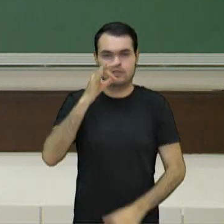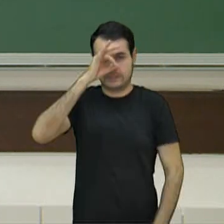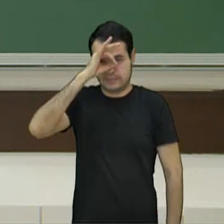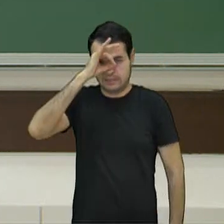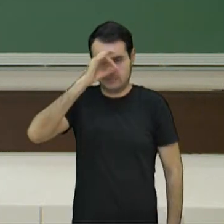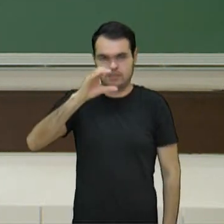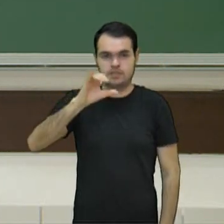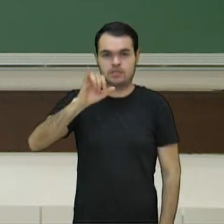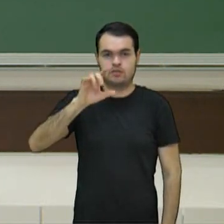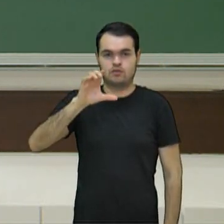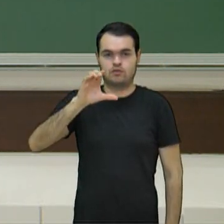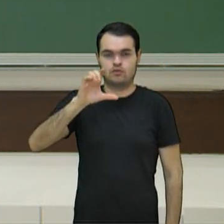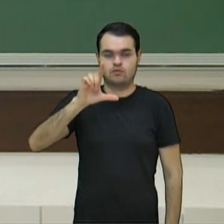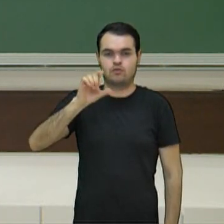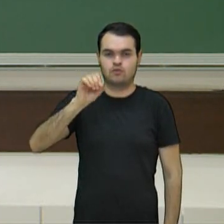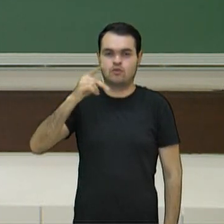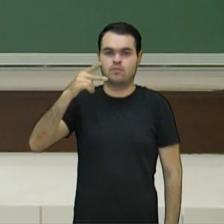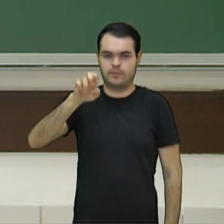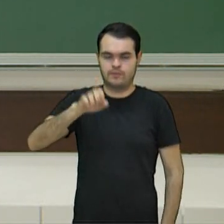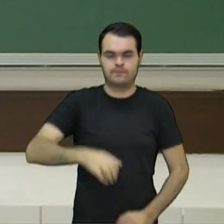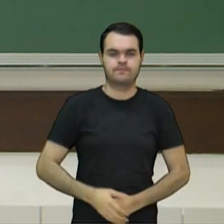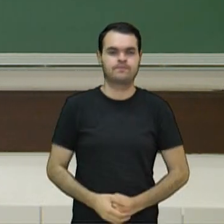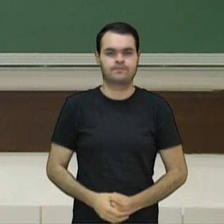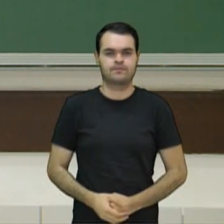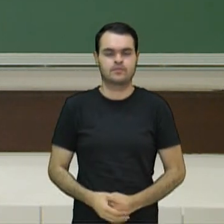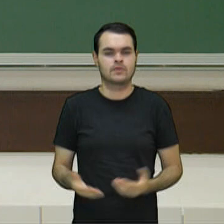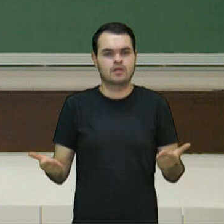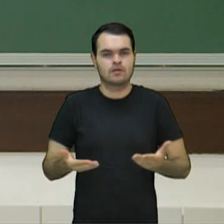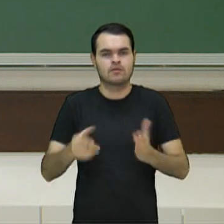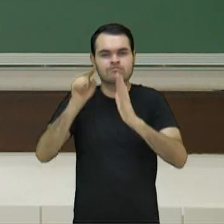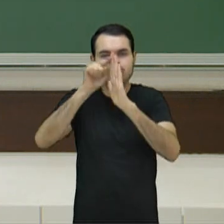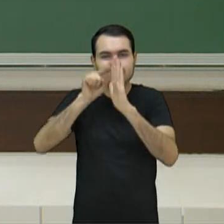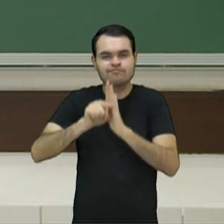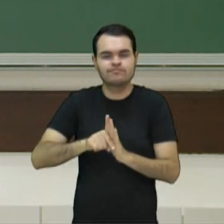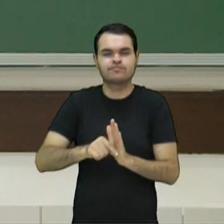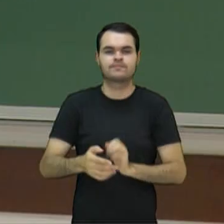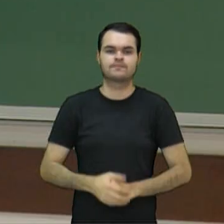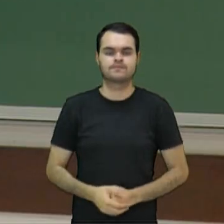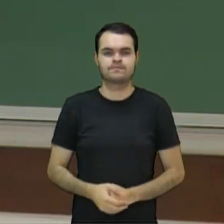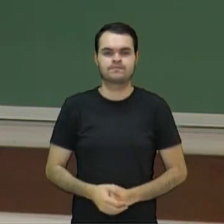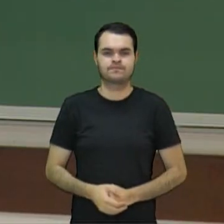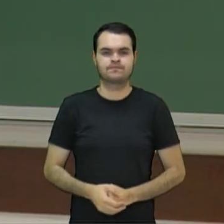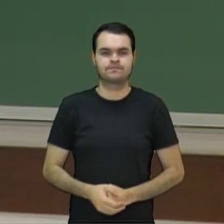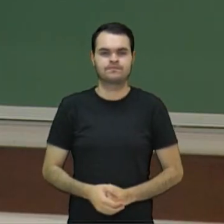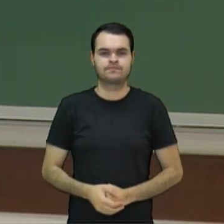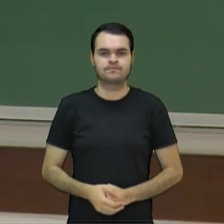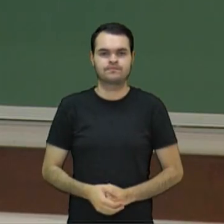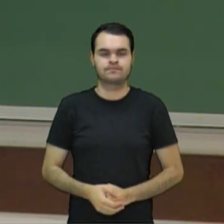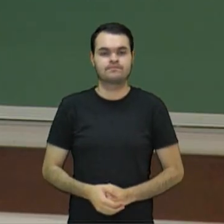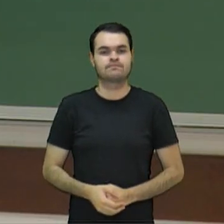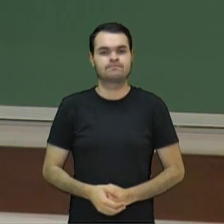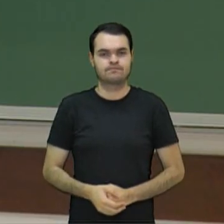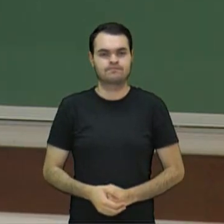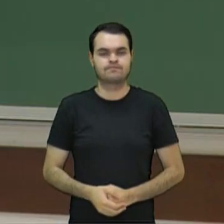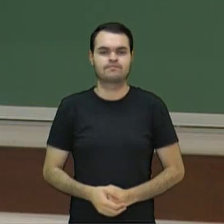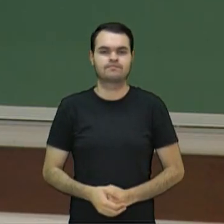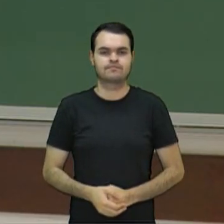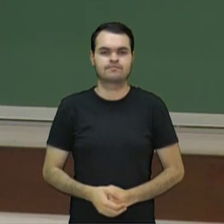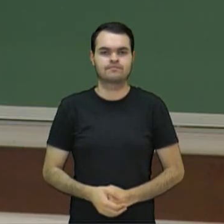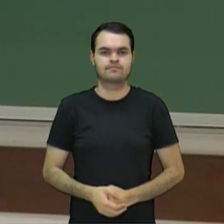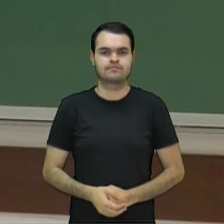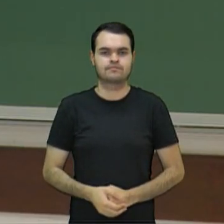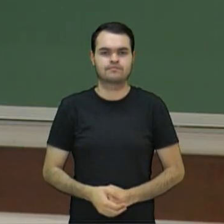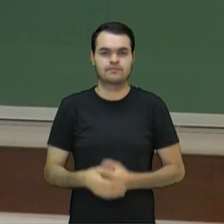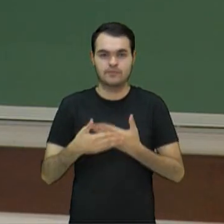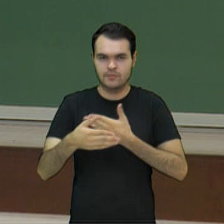Ciclopes, ok? Agora, pessoal, vamos para o nosso quiz. What time is it? It's quiz time. Check